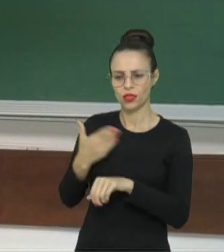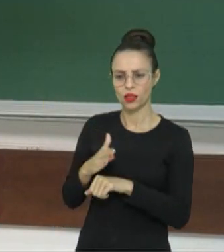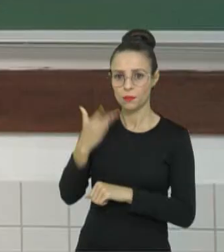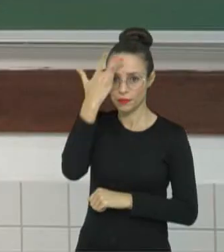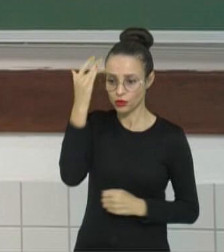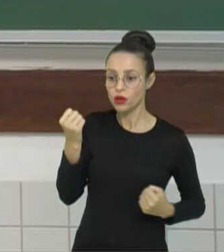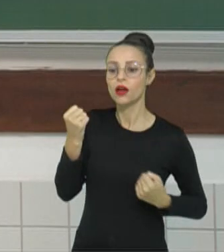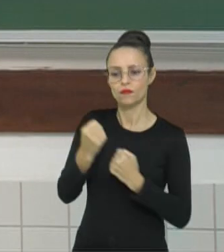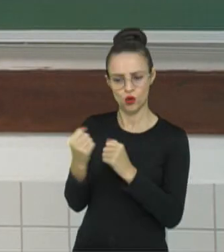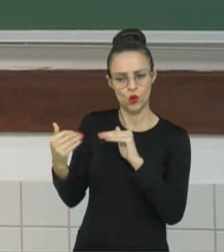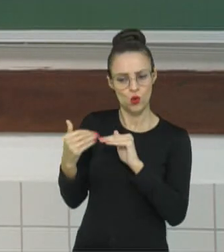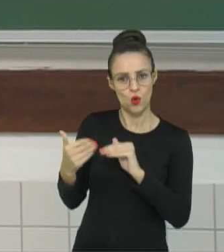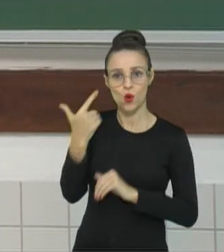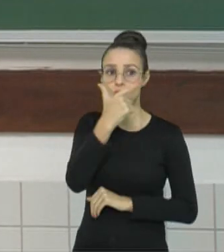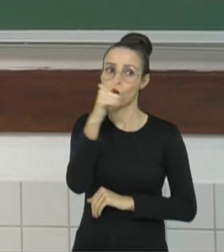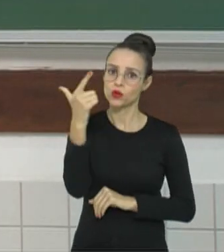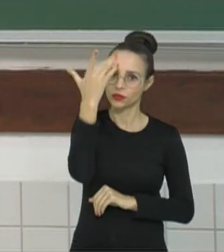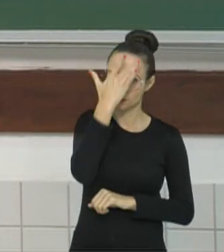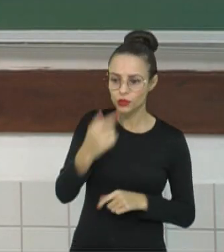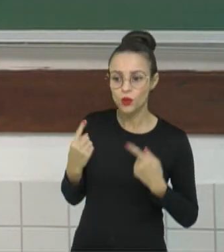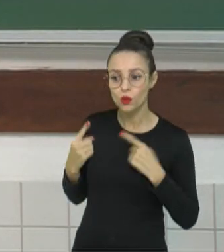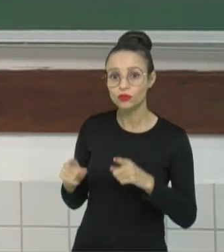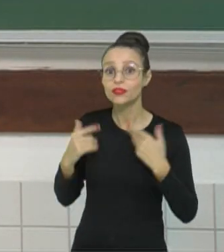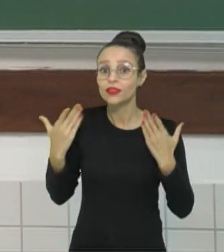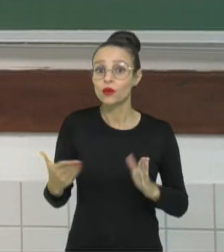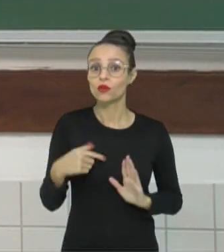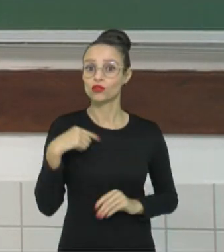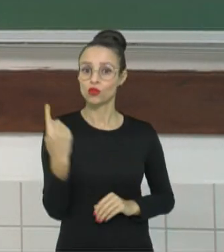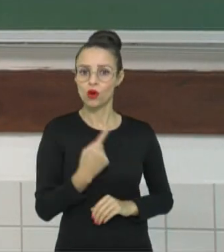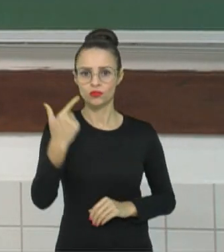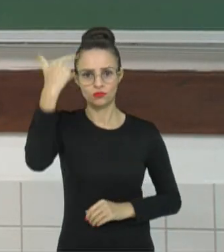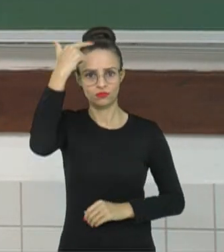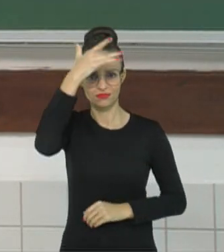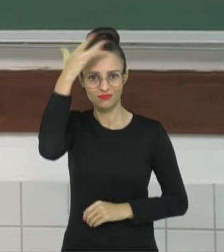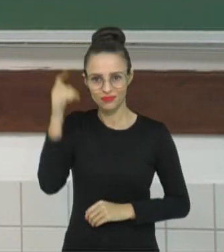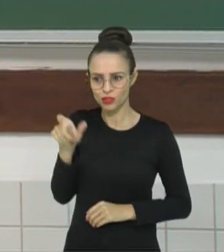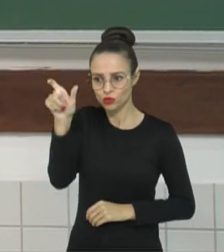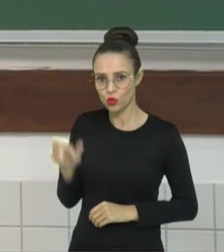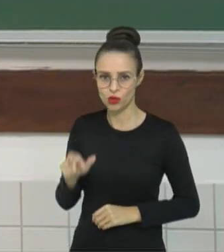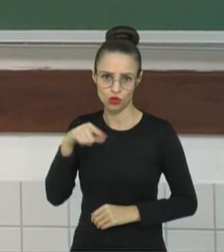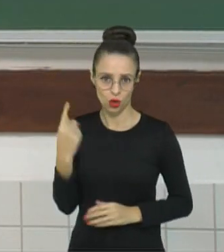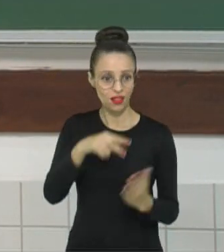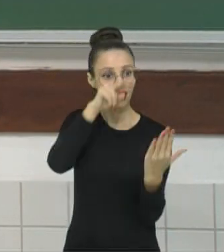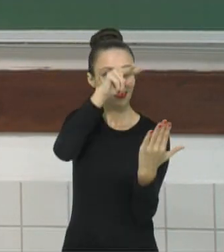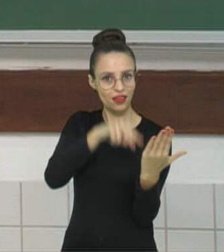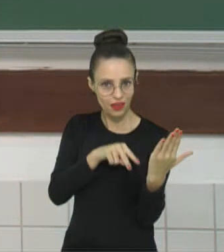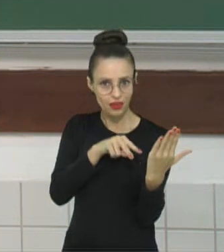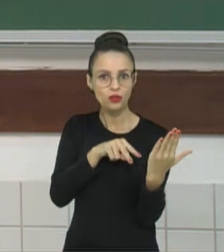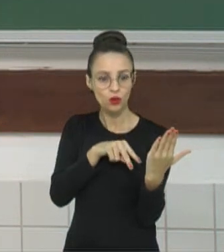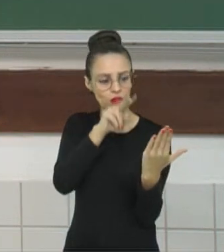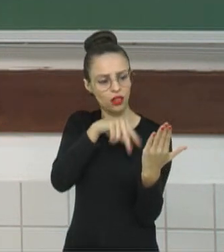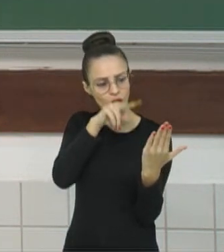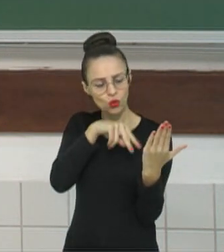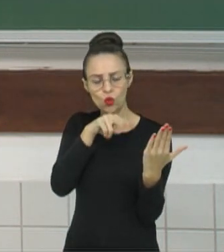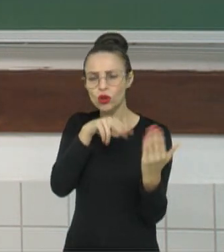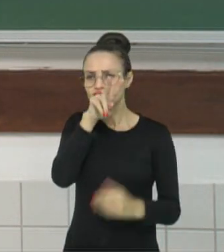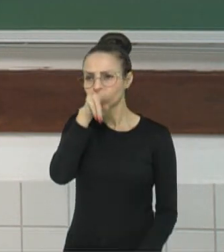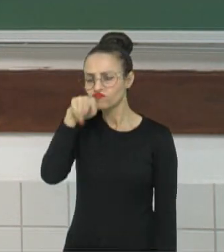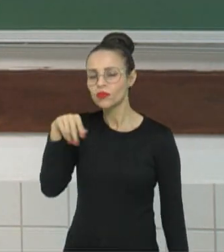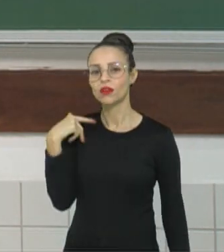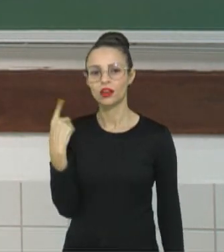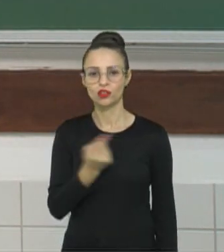essa polêmica faz o quê? Faz com que nós pessoas ali, leitores e ouvintes, no caso, a